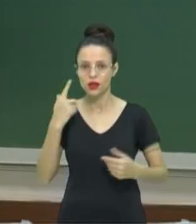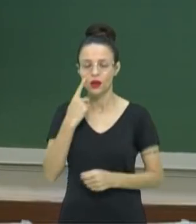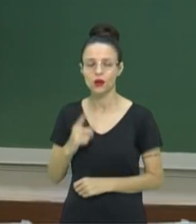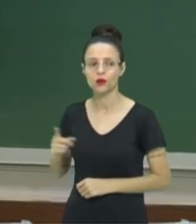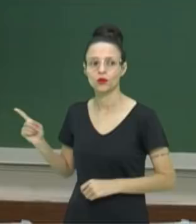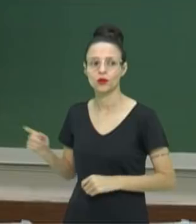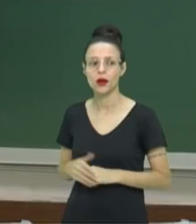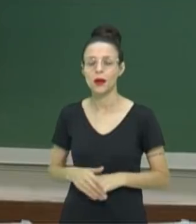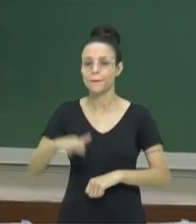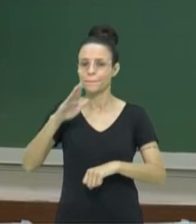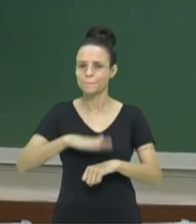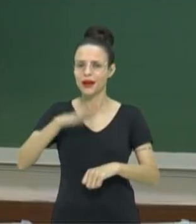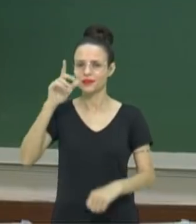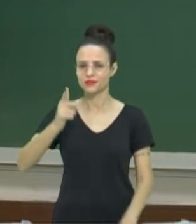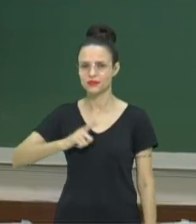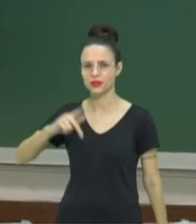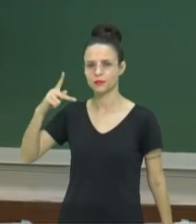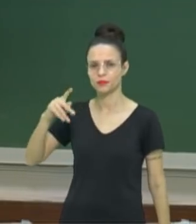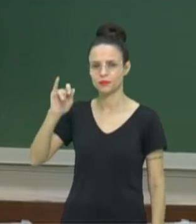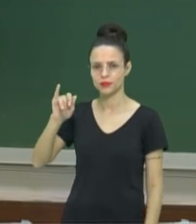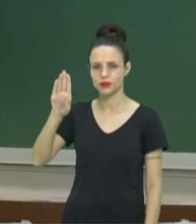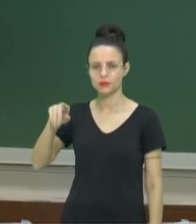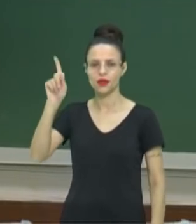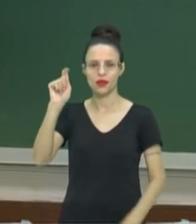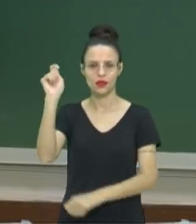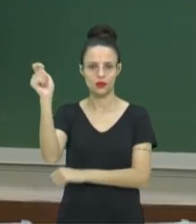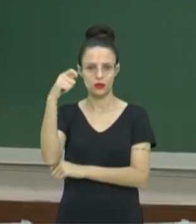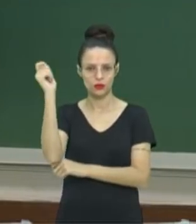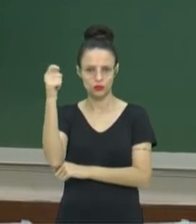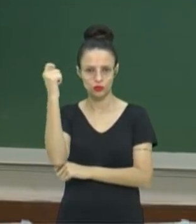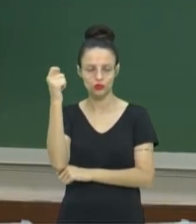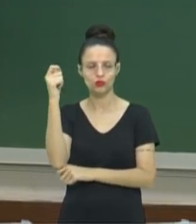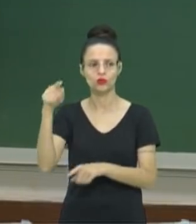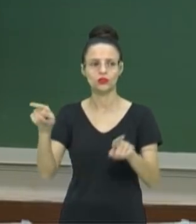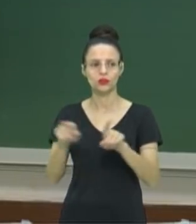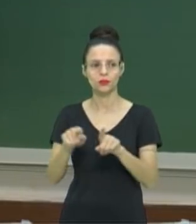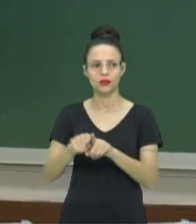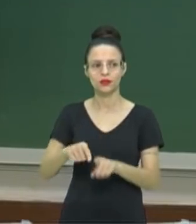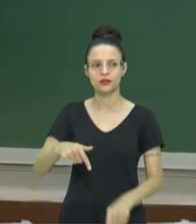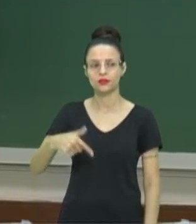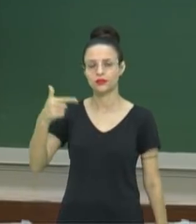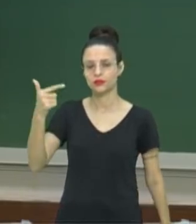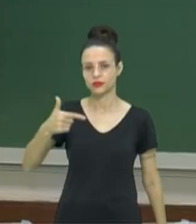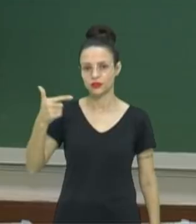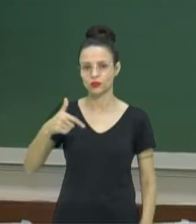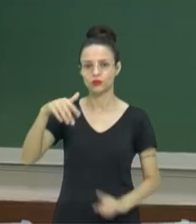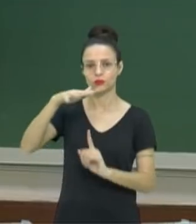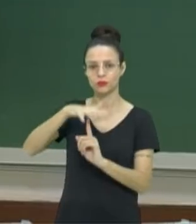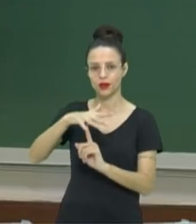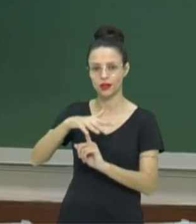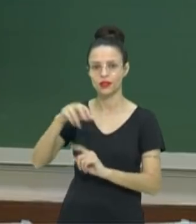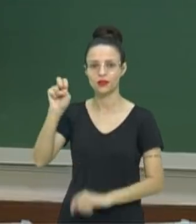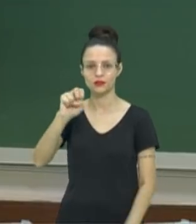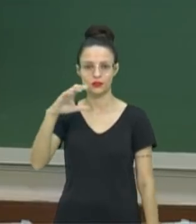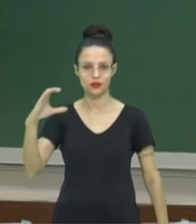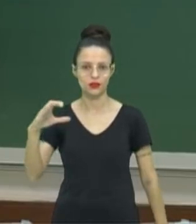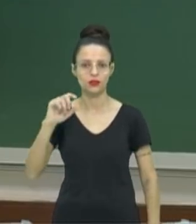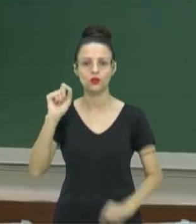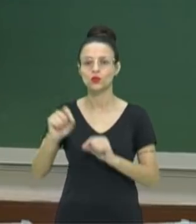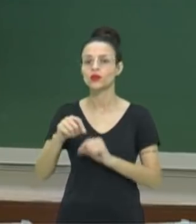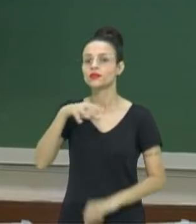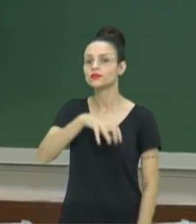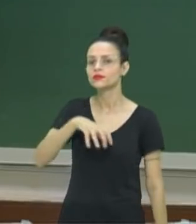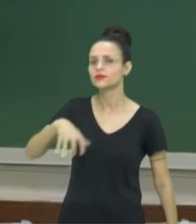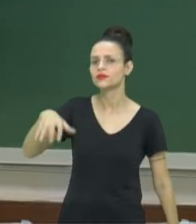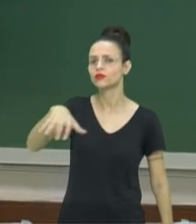o que tem o maior PIB ali, o Rio Grande do Sul, né? E aí depois Paraná e Santa Catarina. Quais setores